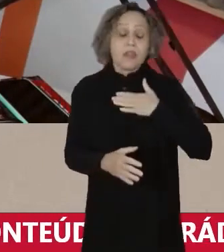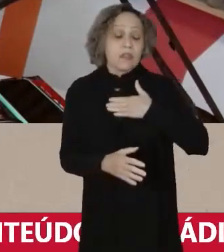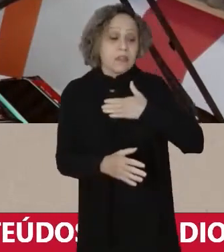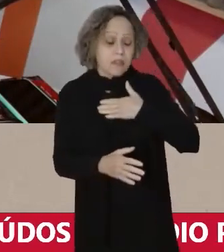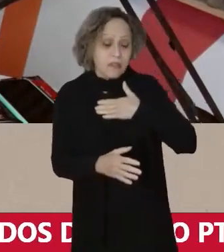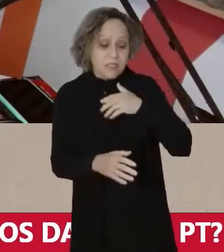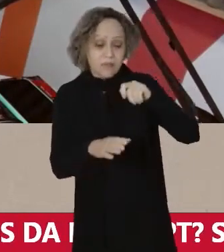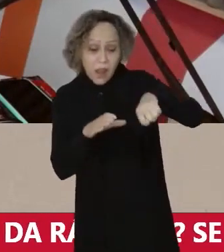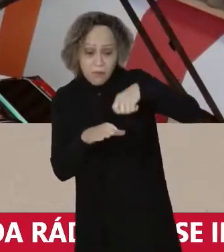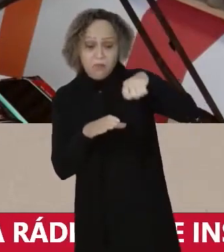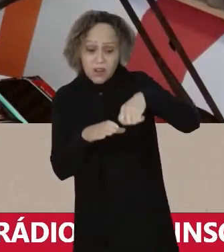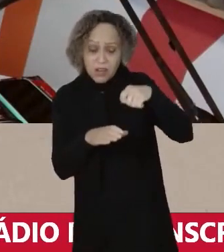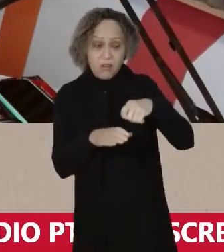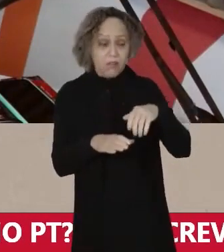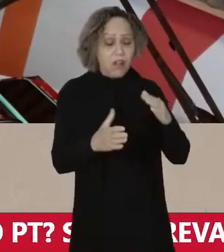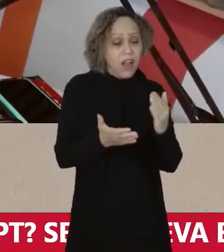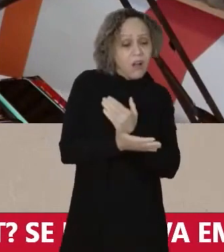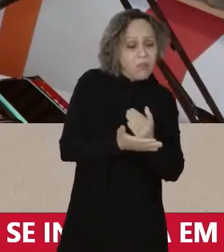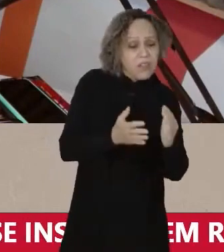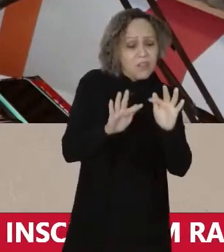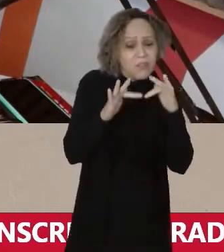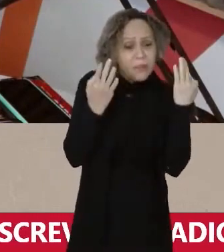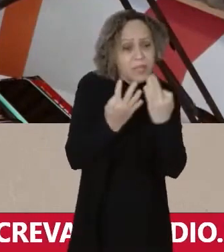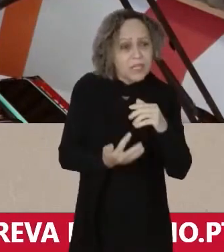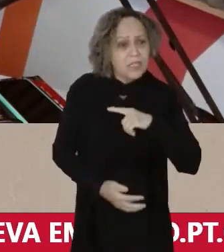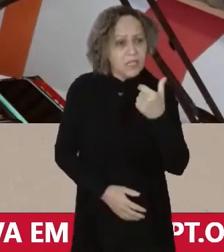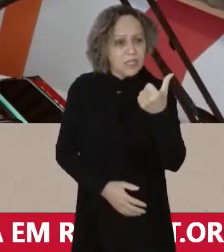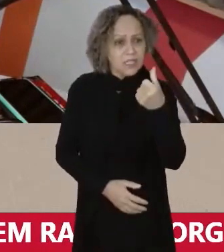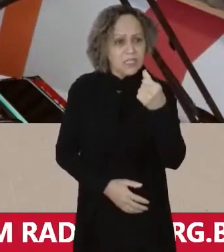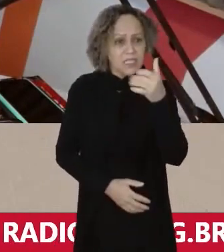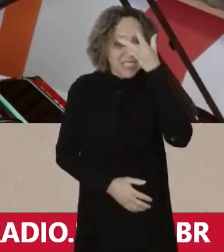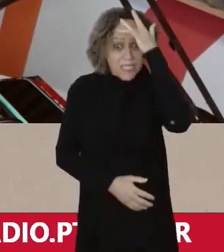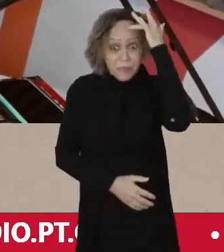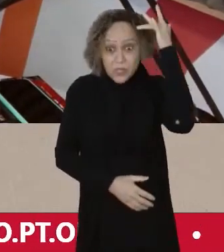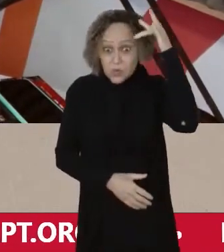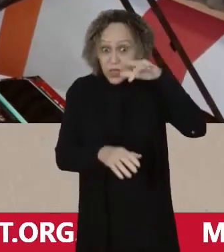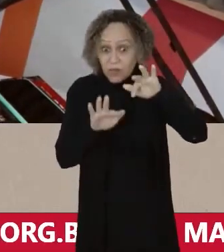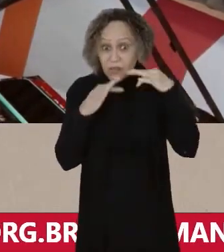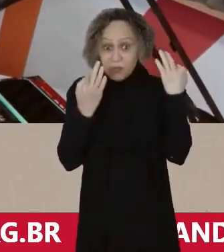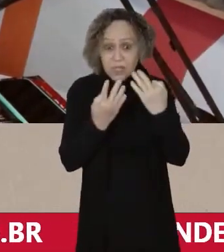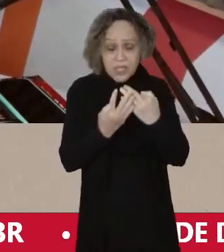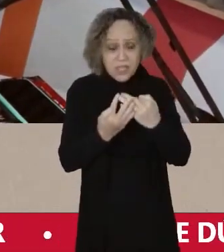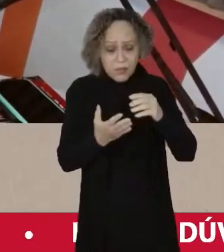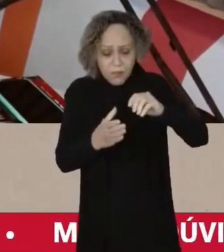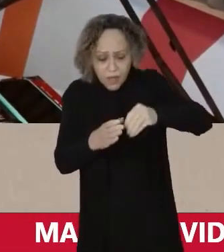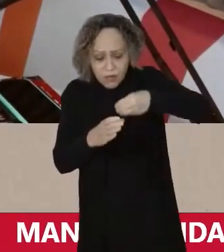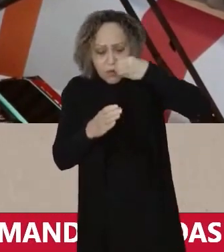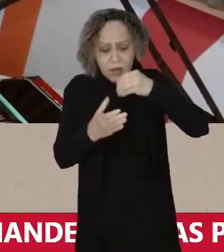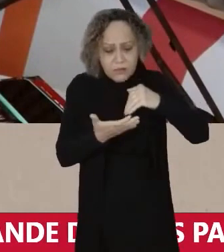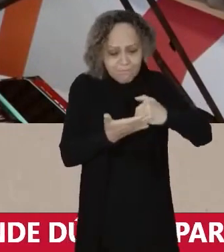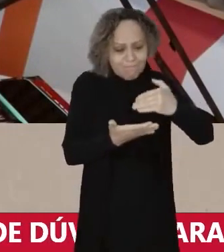que têm 16 pegando 10 e dividindo. É uma Uhum. quentinha farta. É uma quentinha farta. Eu vou